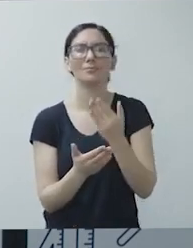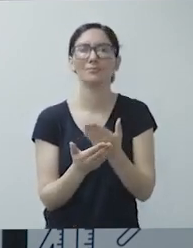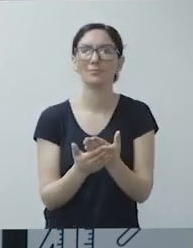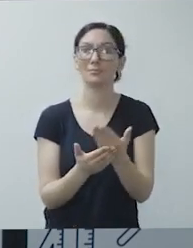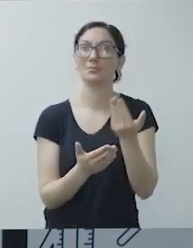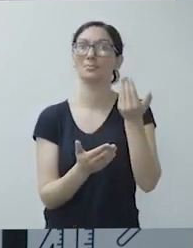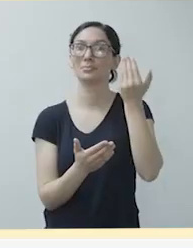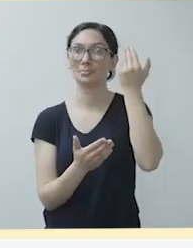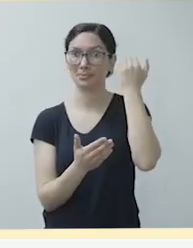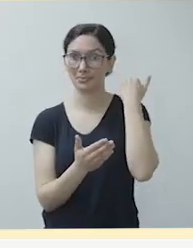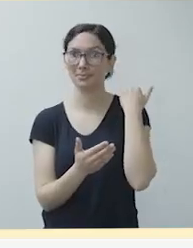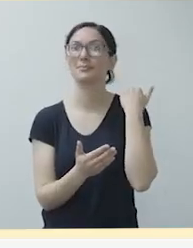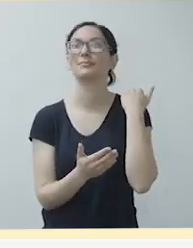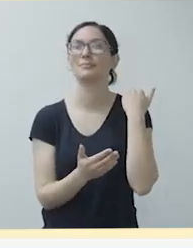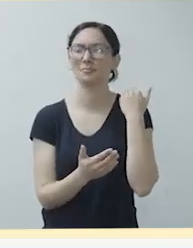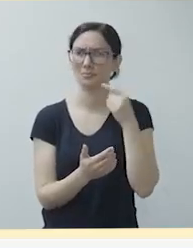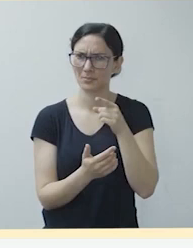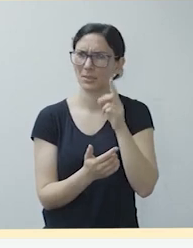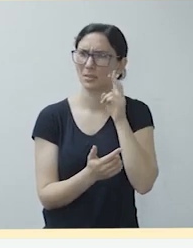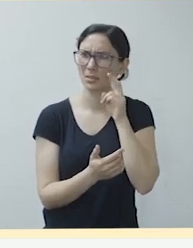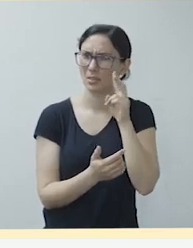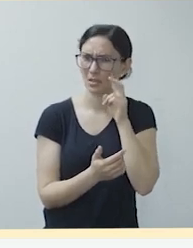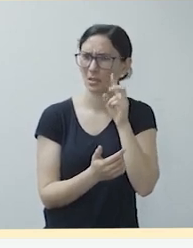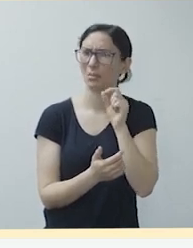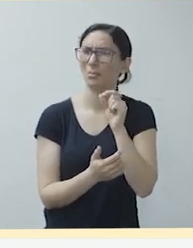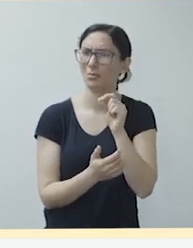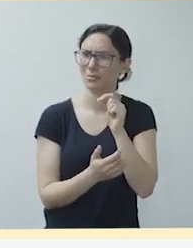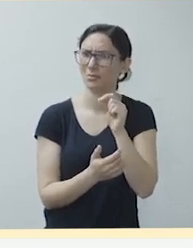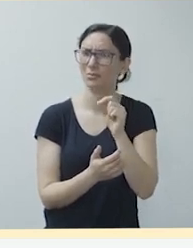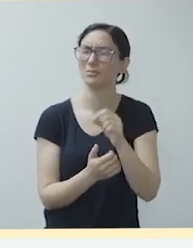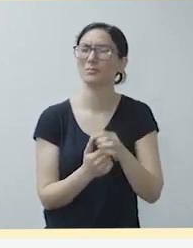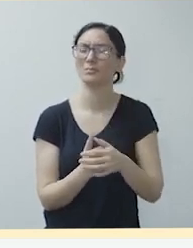recordando a aula anterior. Vocês se lembram que nós trabalhamos?